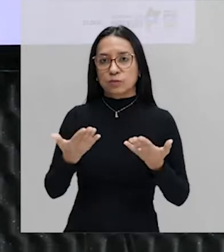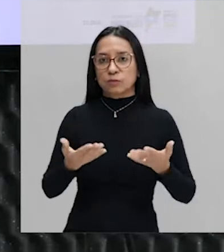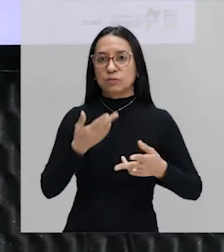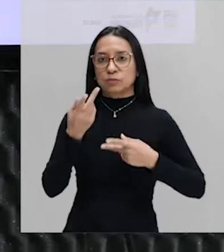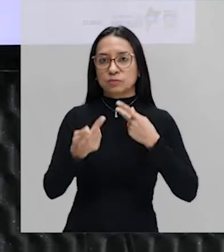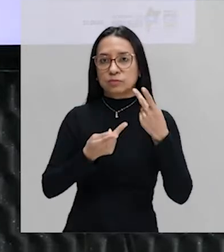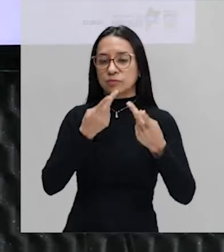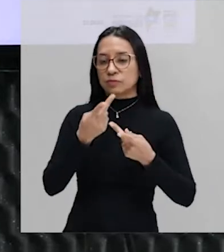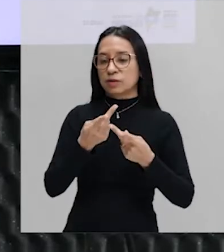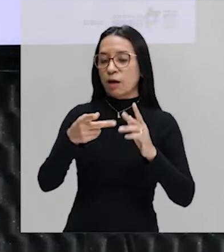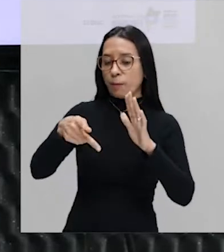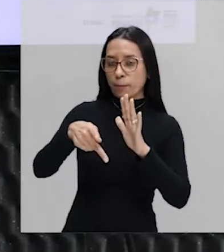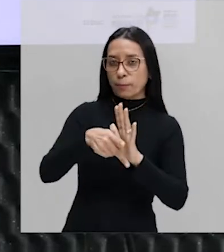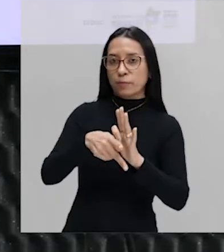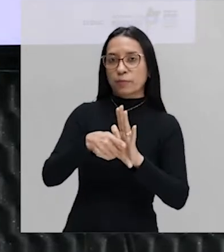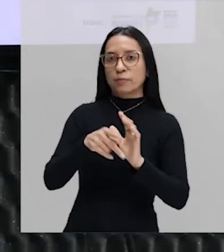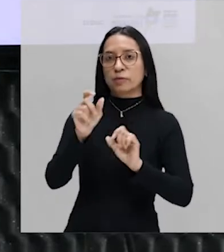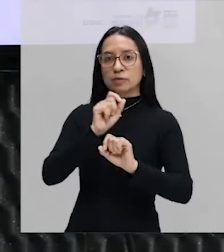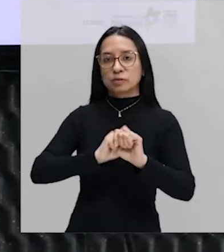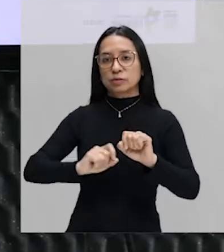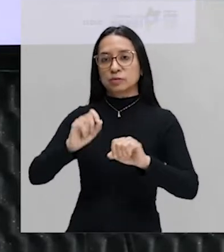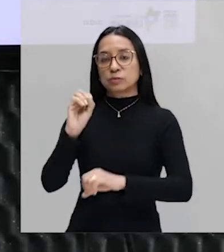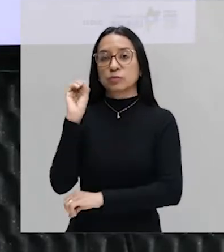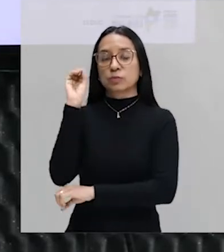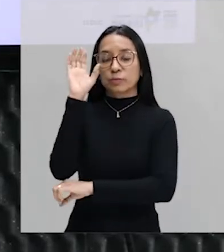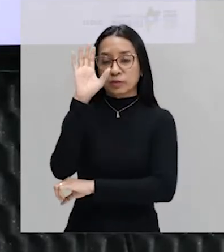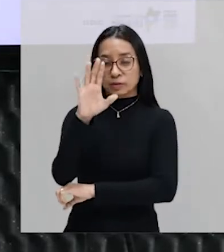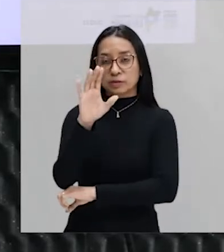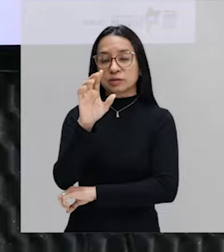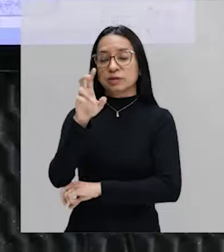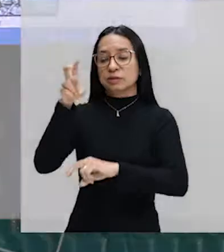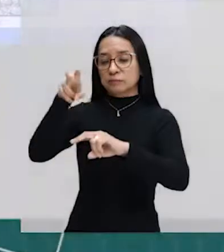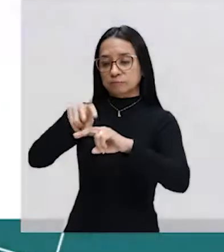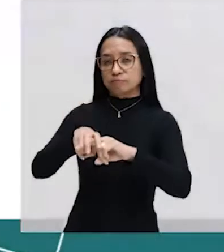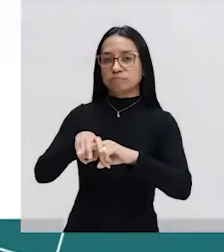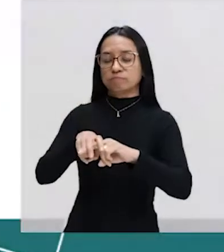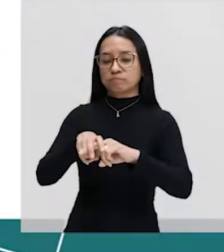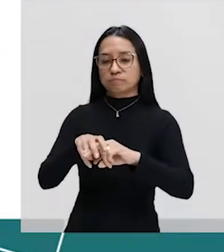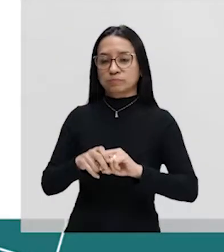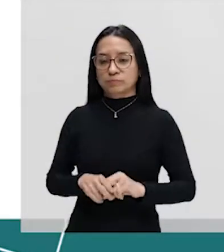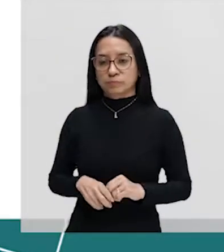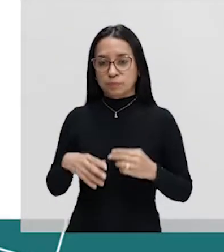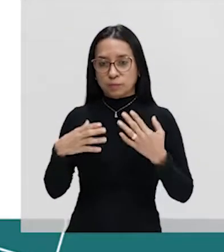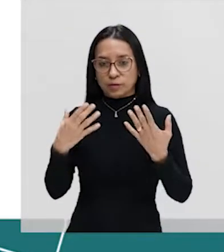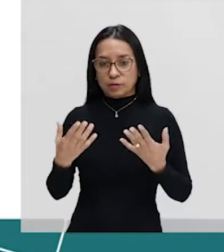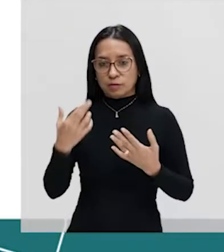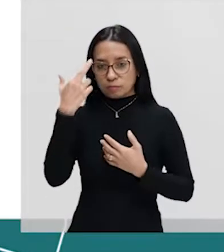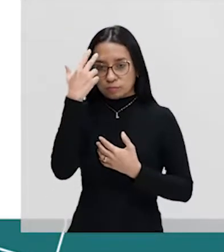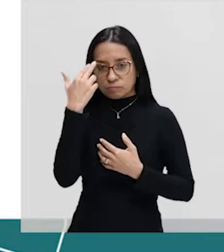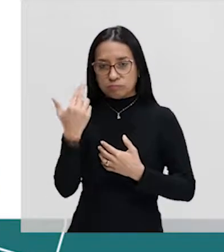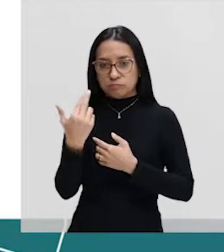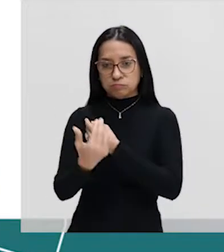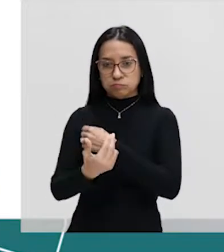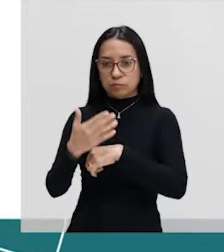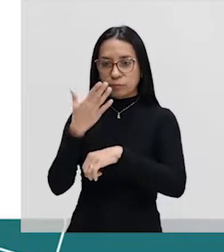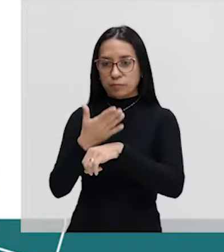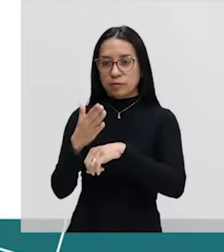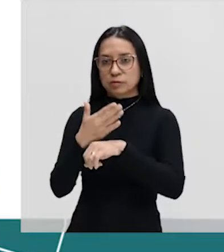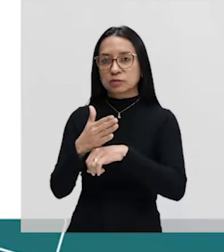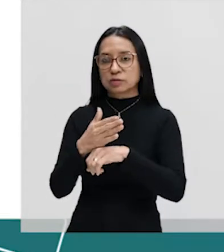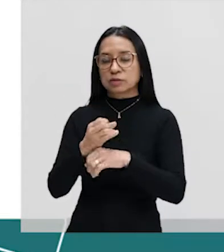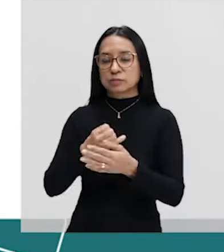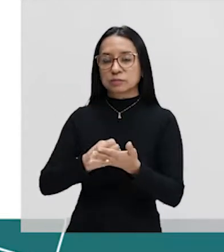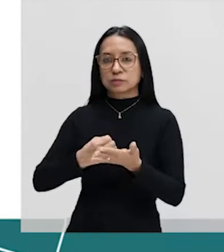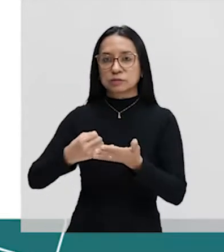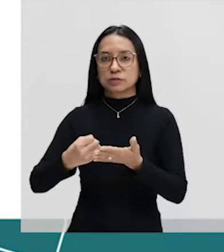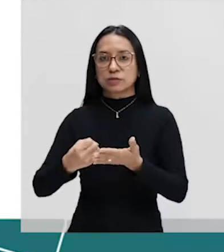falar especificamente do basquete sobre cadeira de rodas. Então, o histórico. Praticado